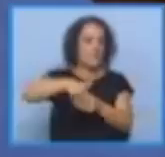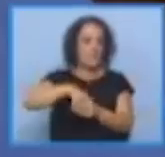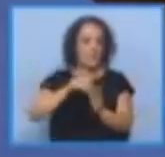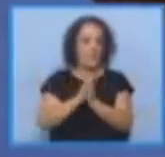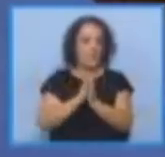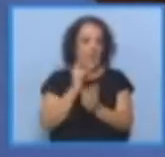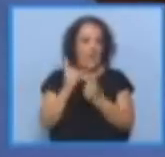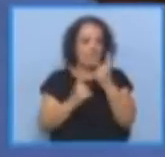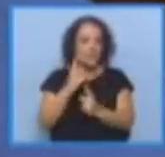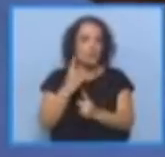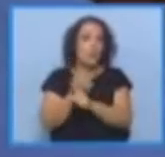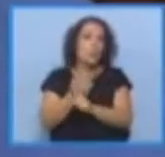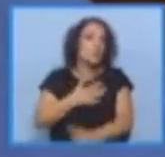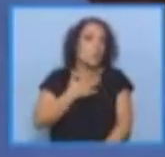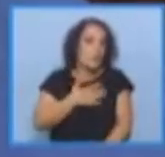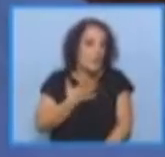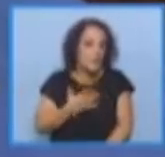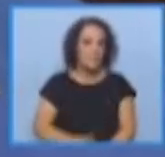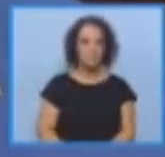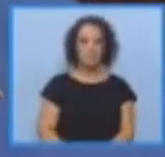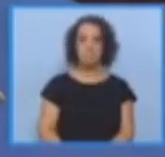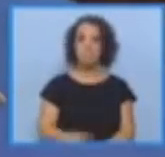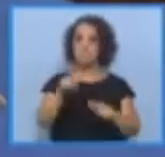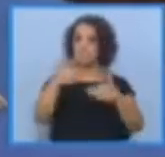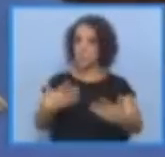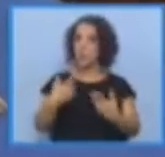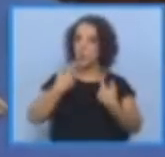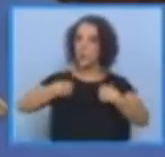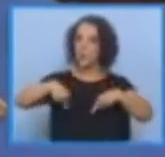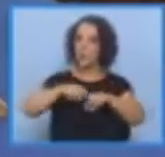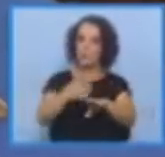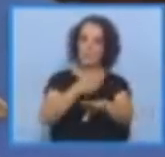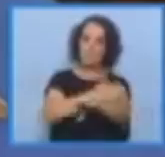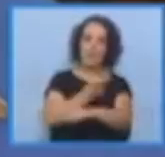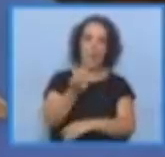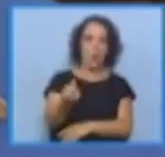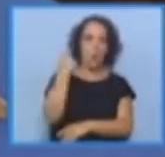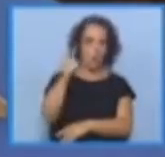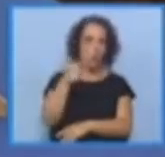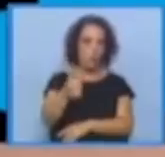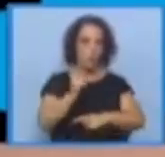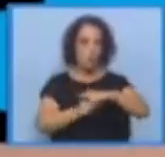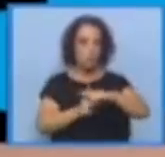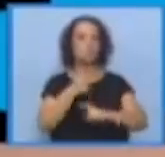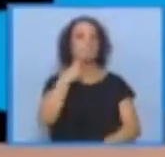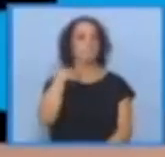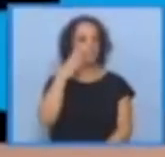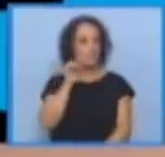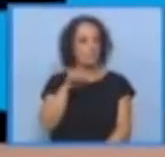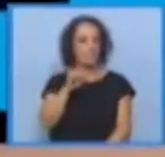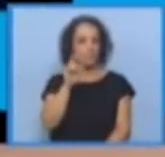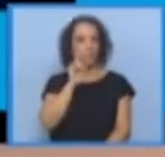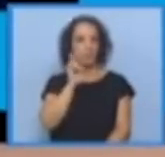não querem as certas coisas. E terá sido um bom sinal a reunião pré-sinodal que aconteceu há um ano? Sim, eu acho que é por aí. Temos que